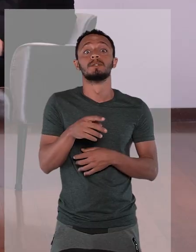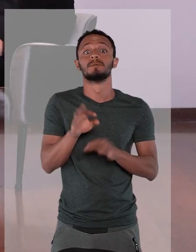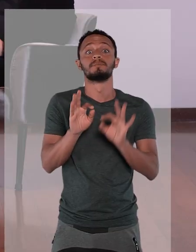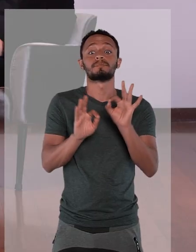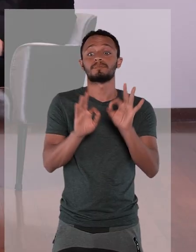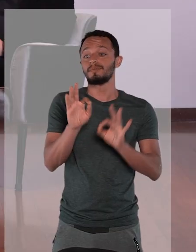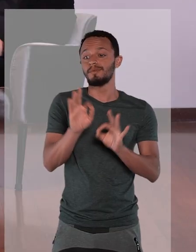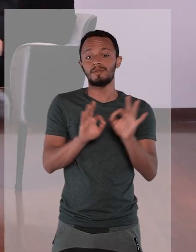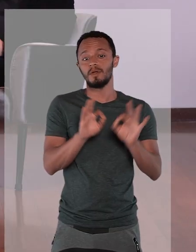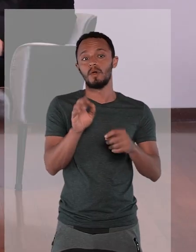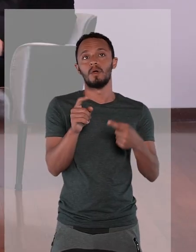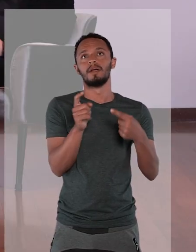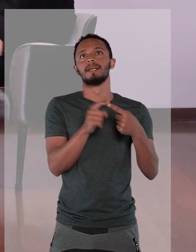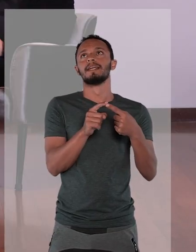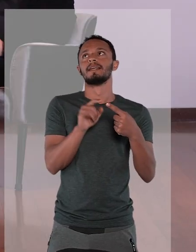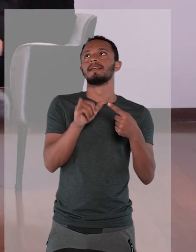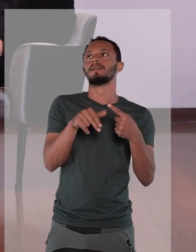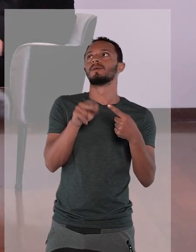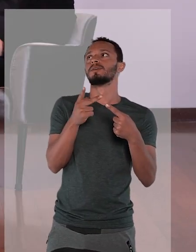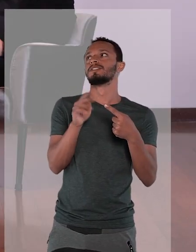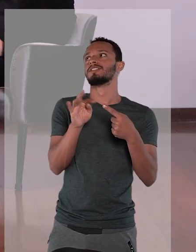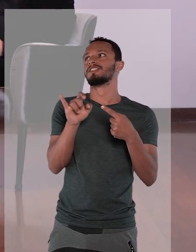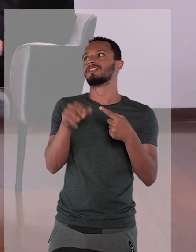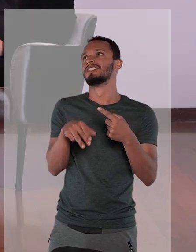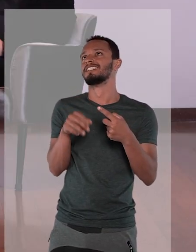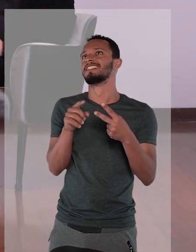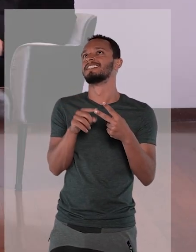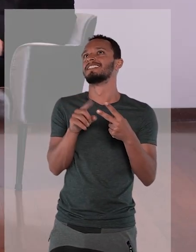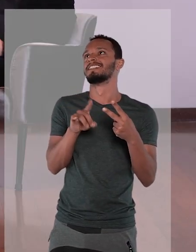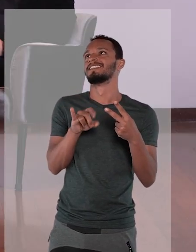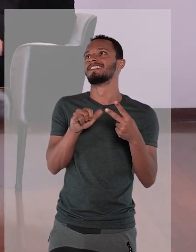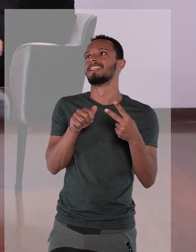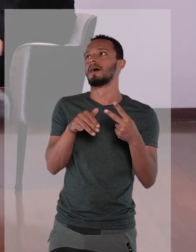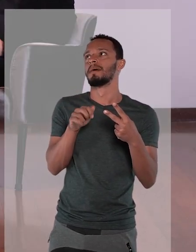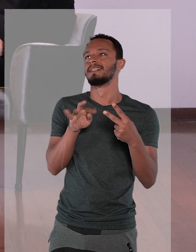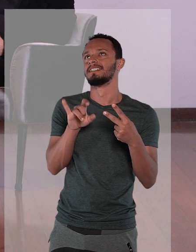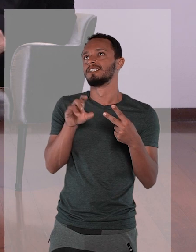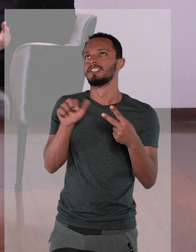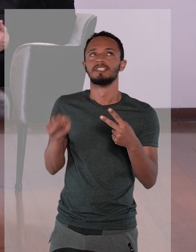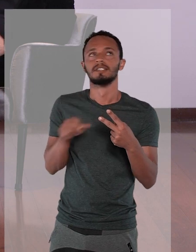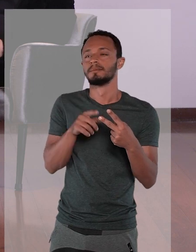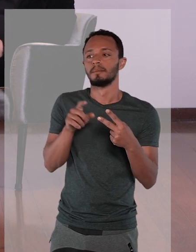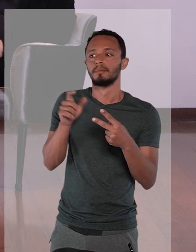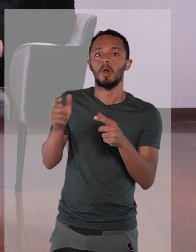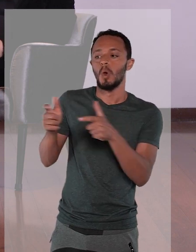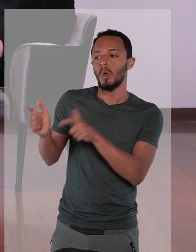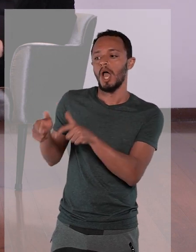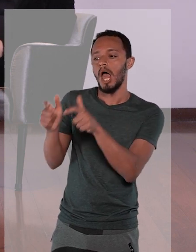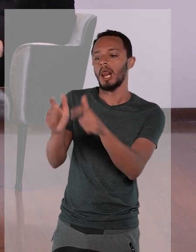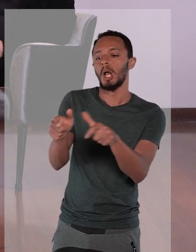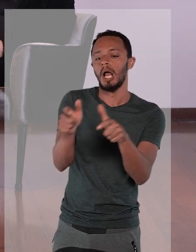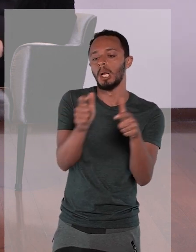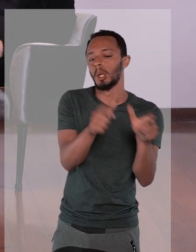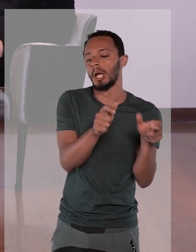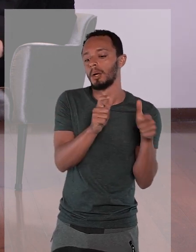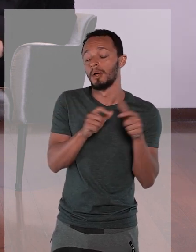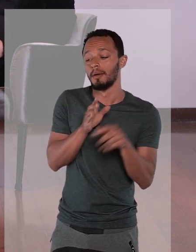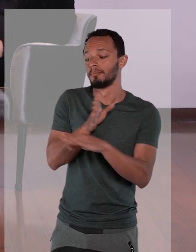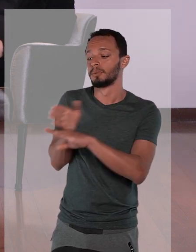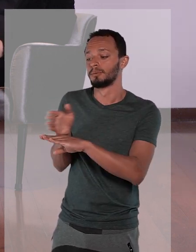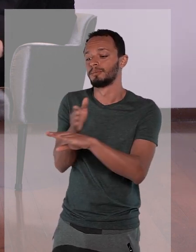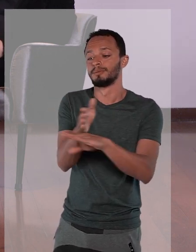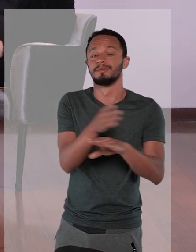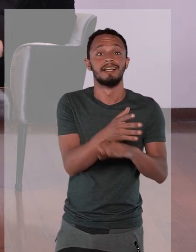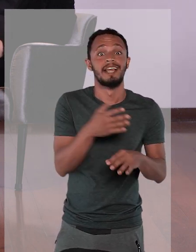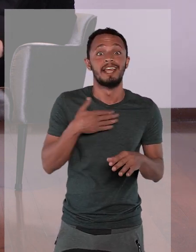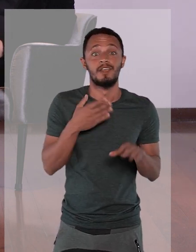Nossa, combinei de Inhotim, Diamantina, não vou fazer nada disso. Amanhã tem que ir embora cedinho. O máximo que eu vou ver, meu querido Amilcar de